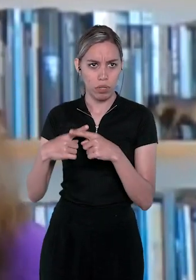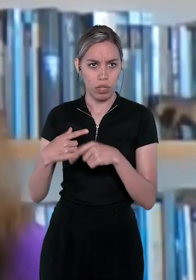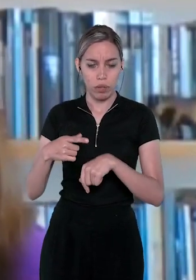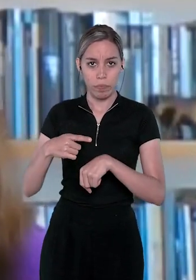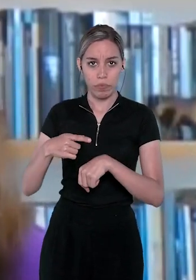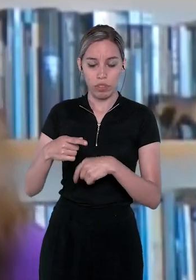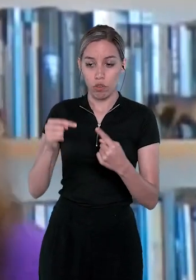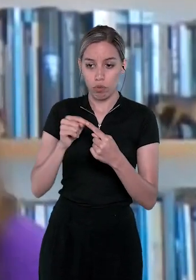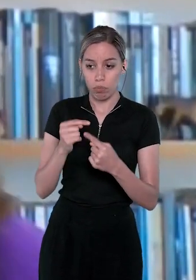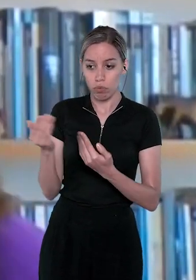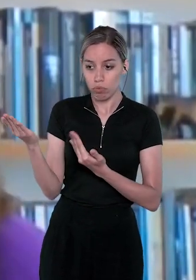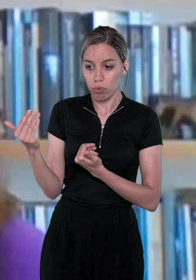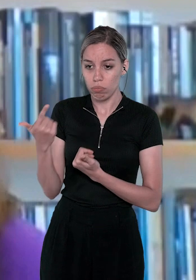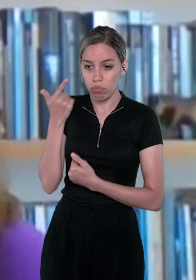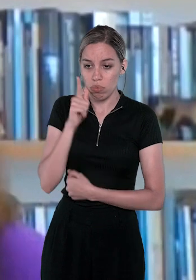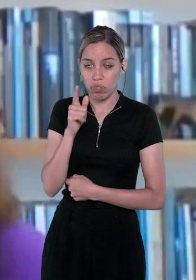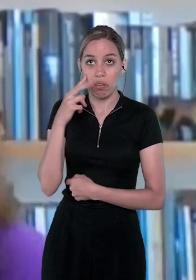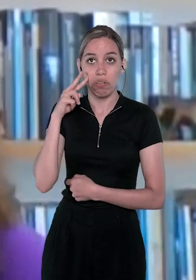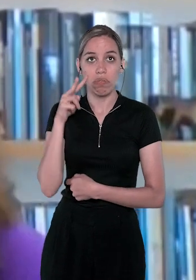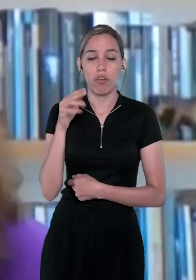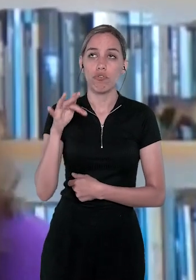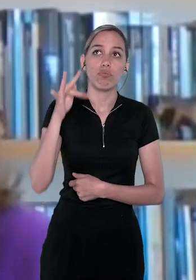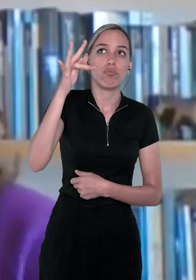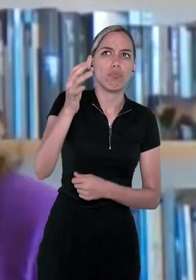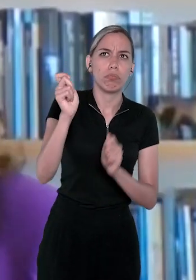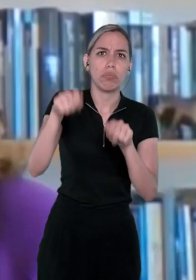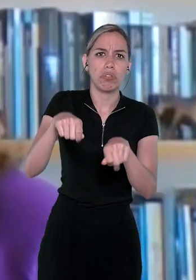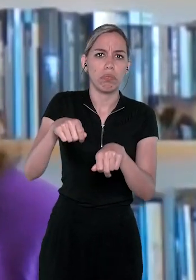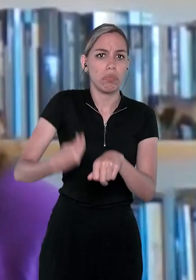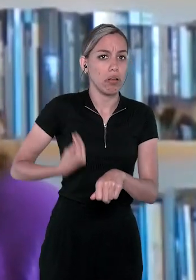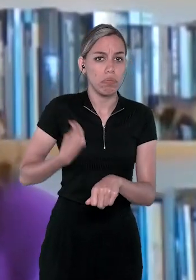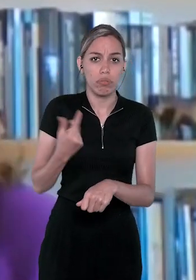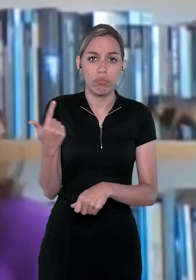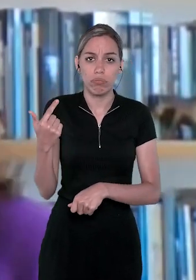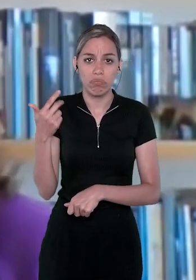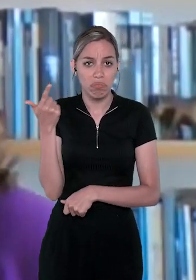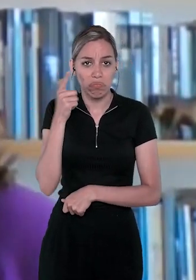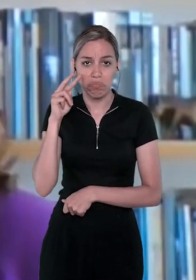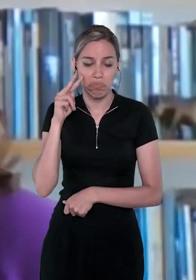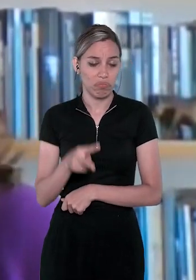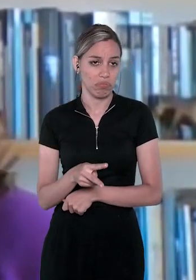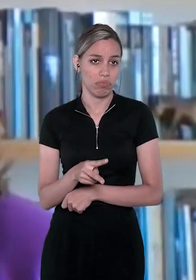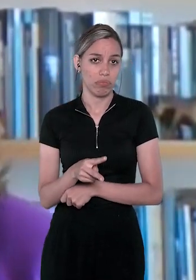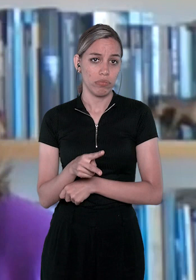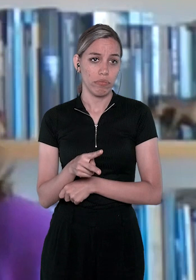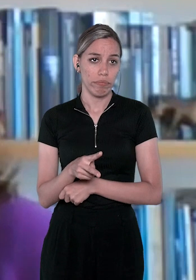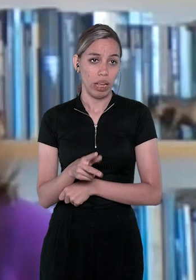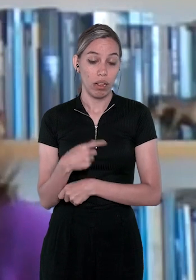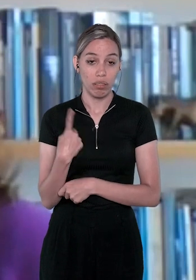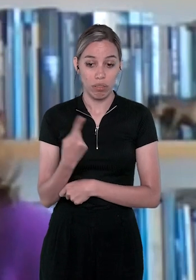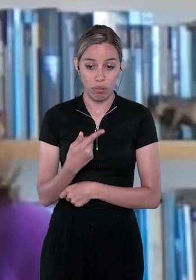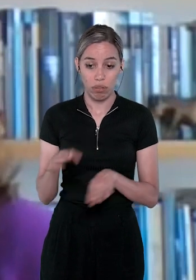não enxergam possibilidade de vida e de futuro. E nós vivemos também